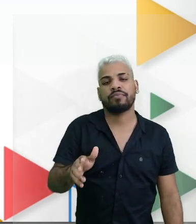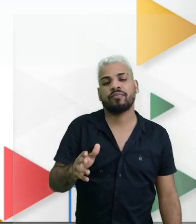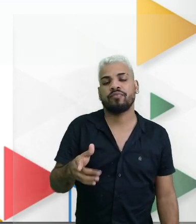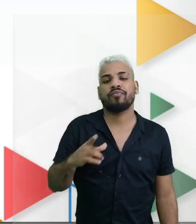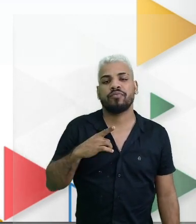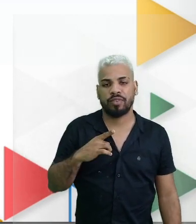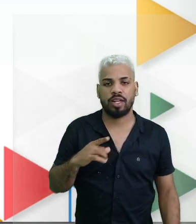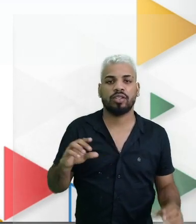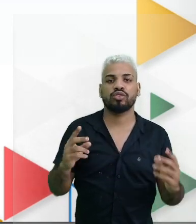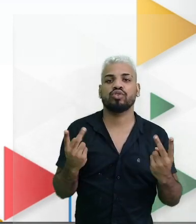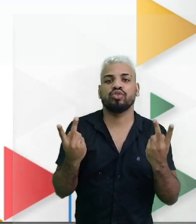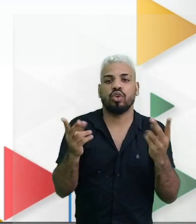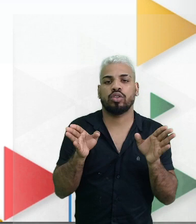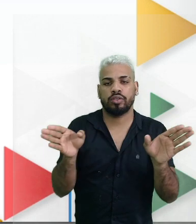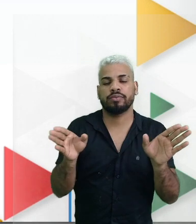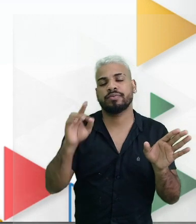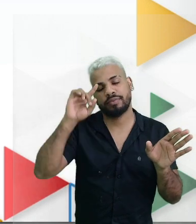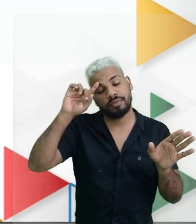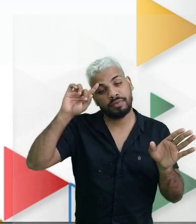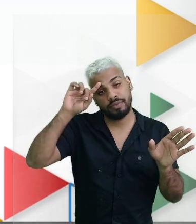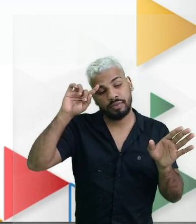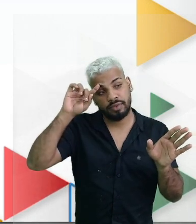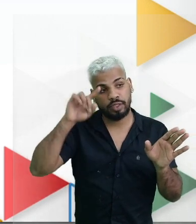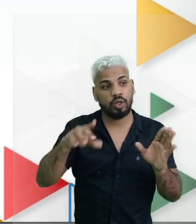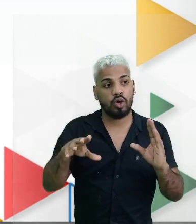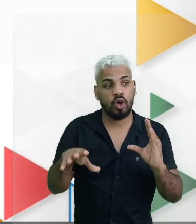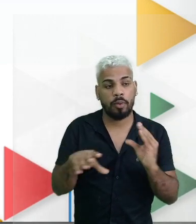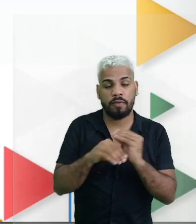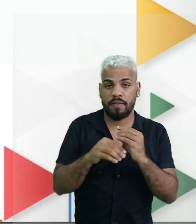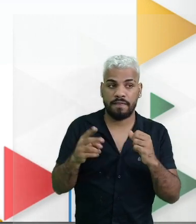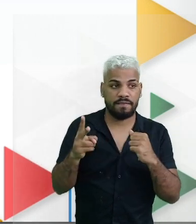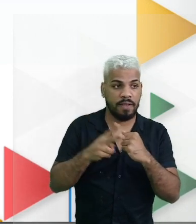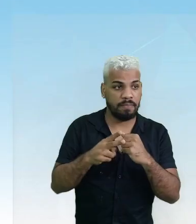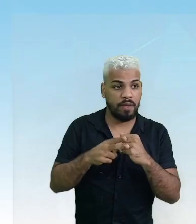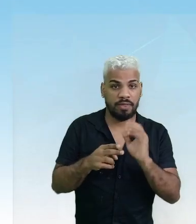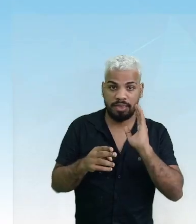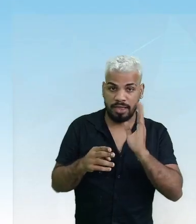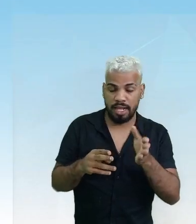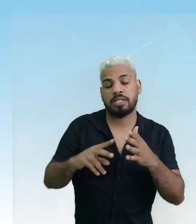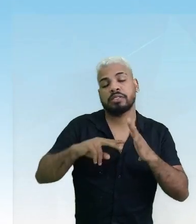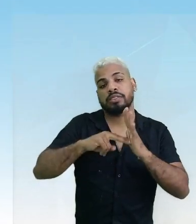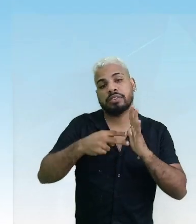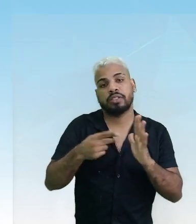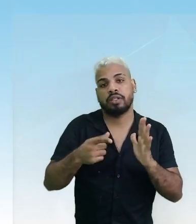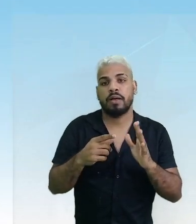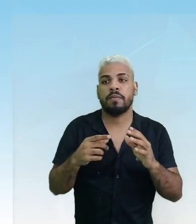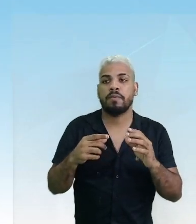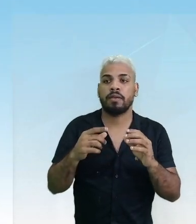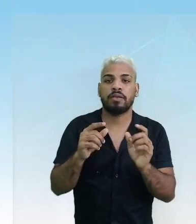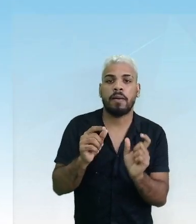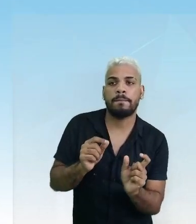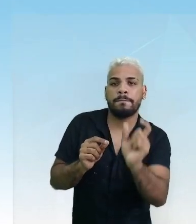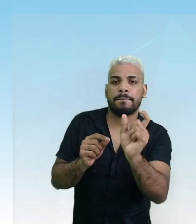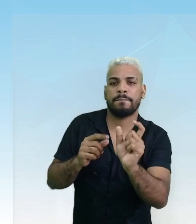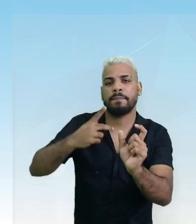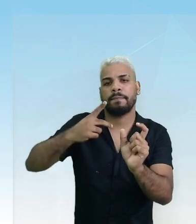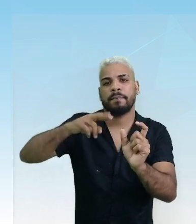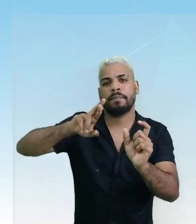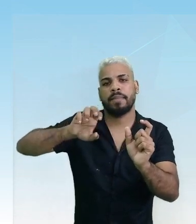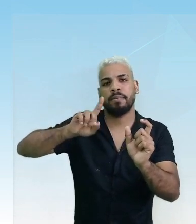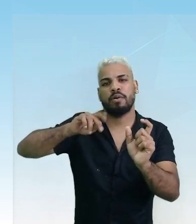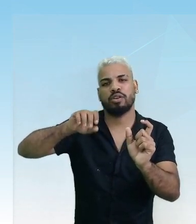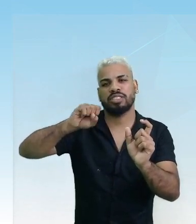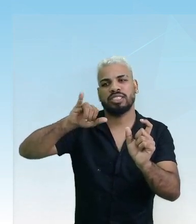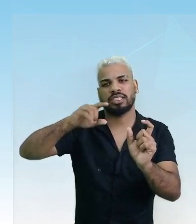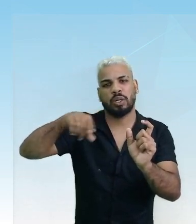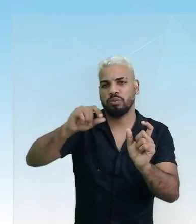objeto indireto. Quando a gente fala em complemento verbal direto, é aquele que não tem preposição. O indireto é aquele